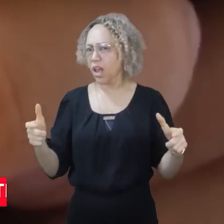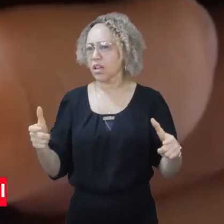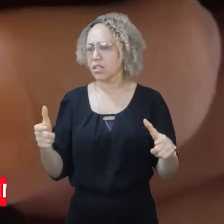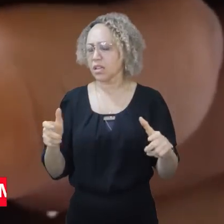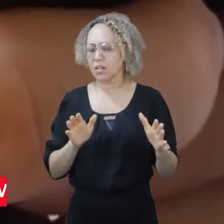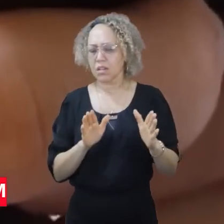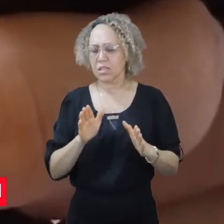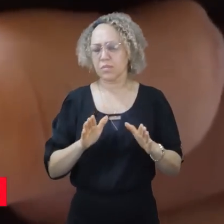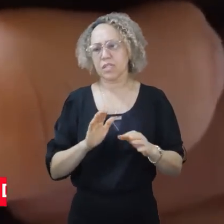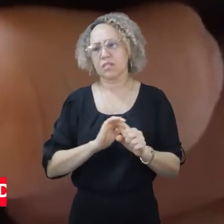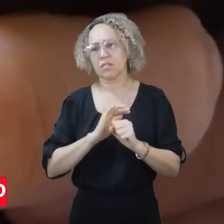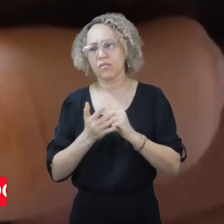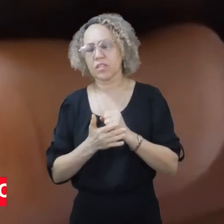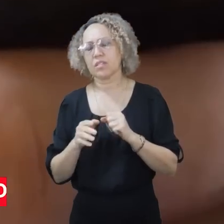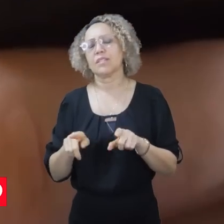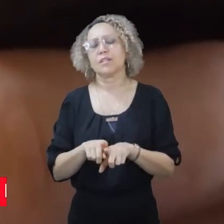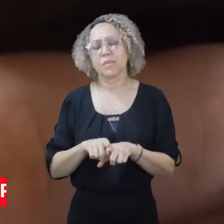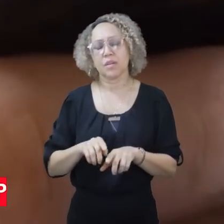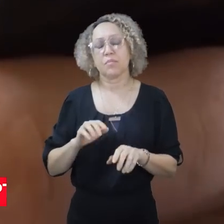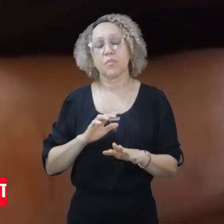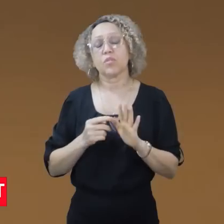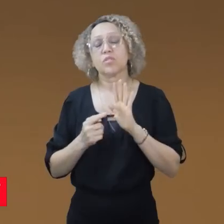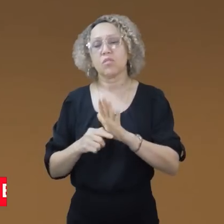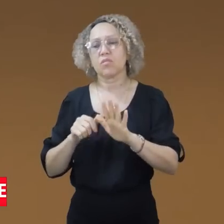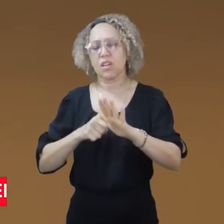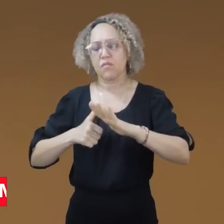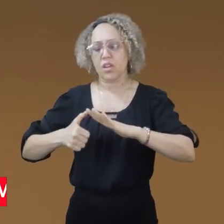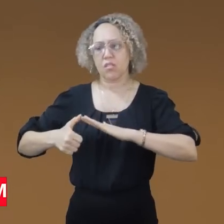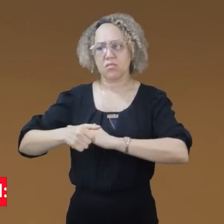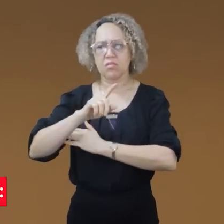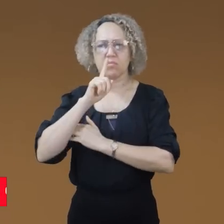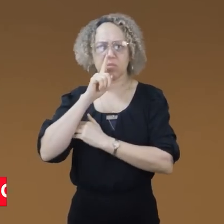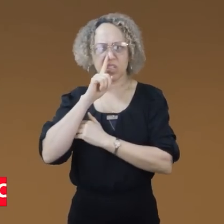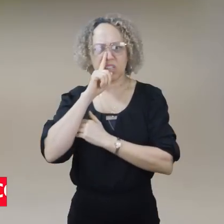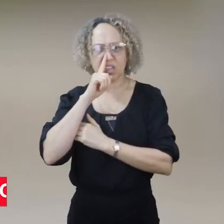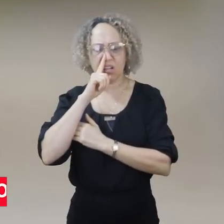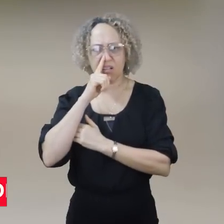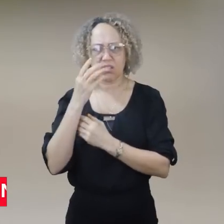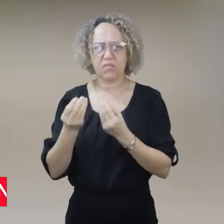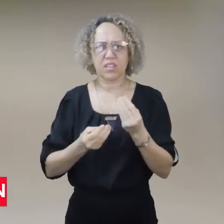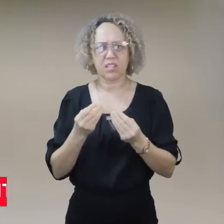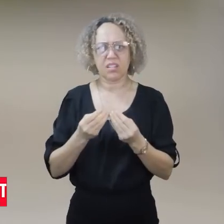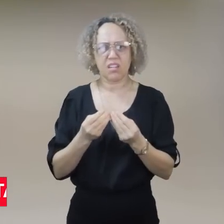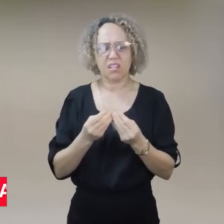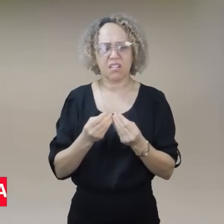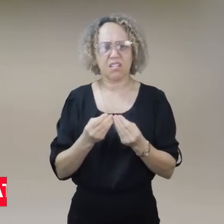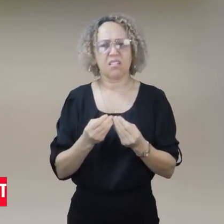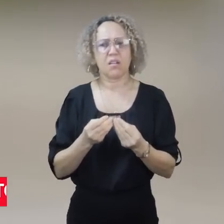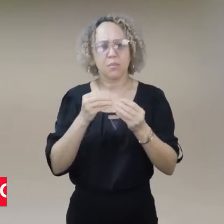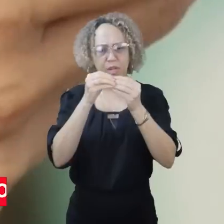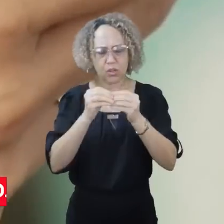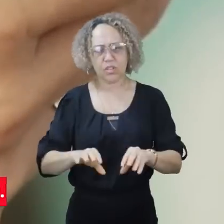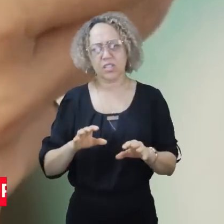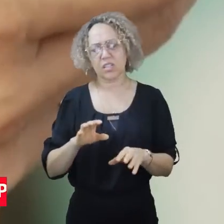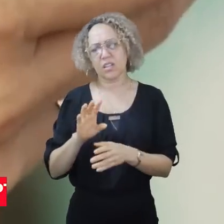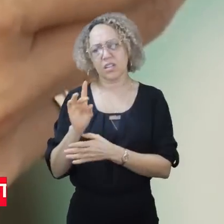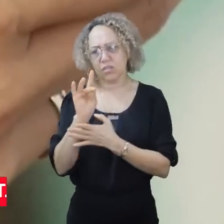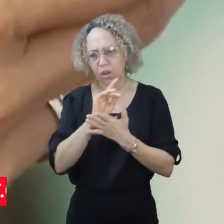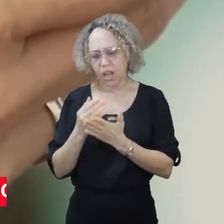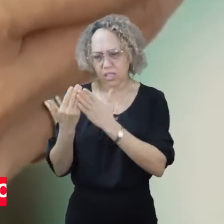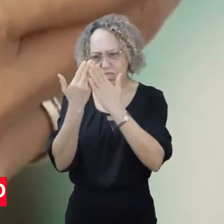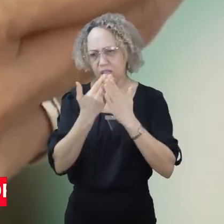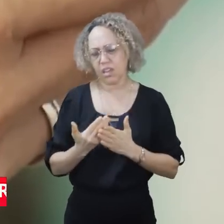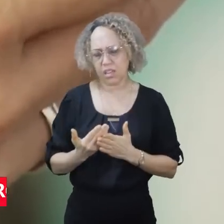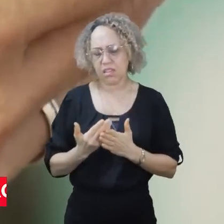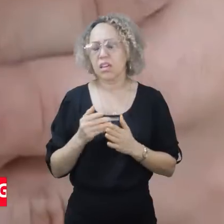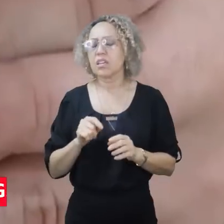as fake news podem ser perigosas, desacreditando a ciência e colocando a saúde da população em risco.